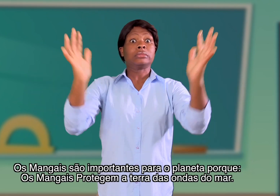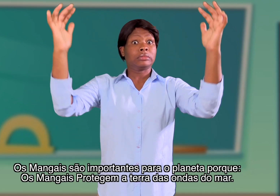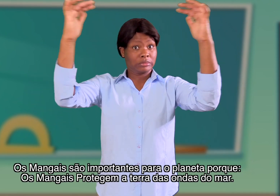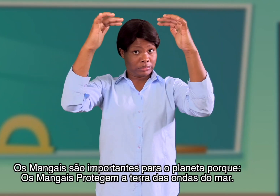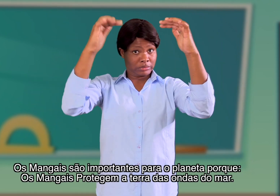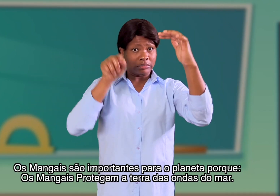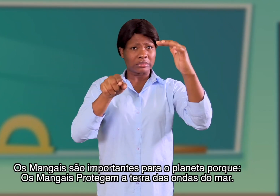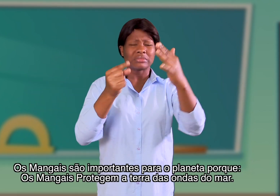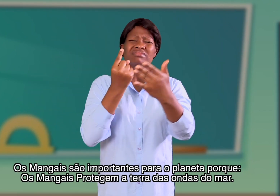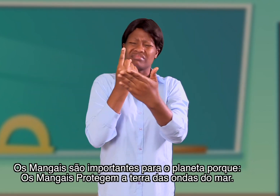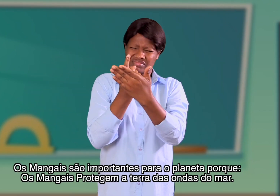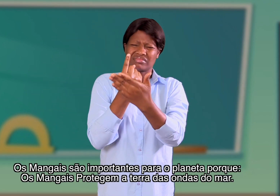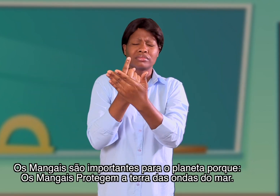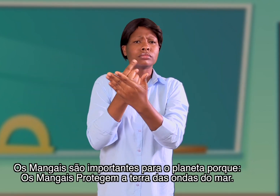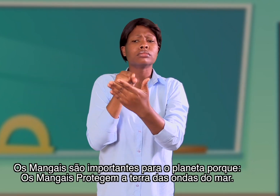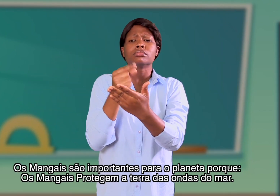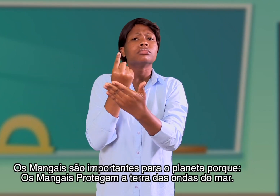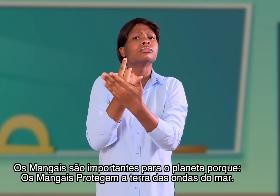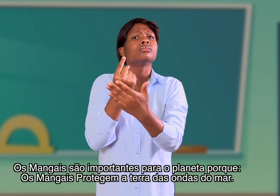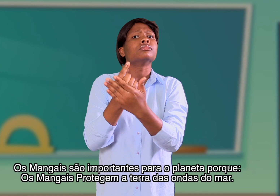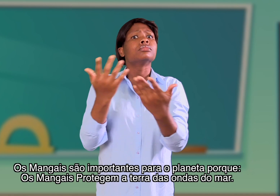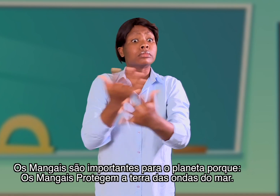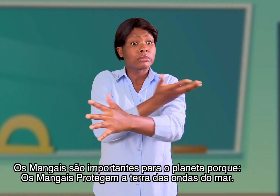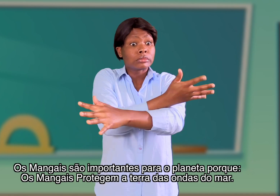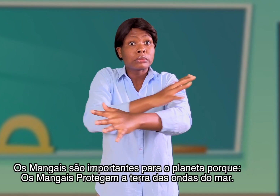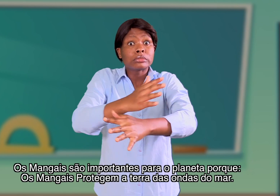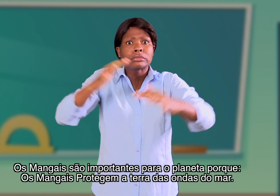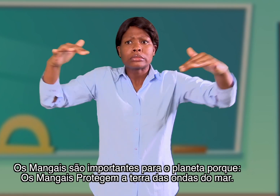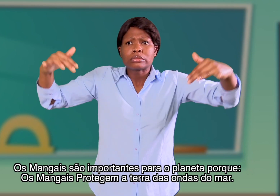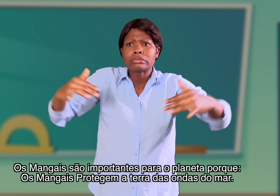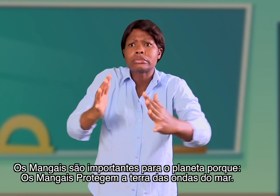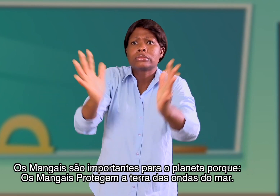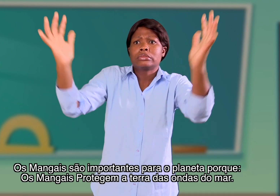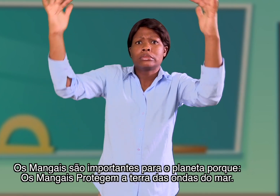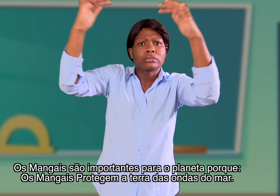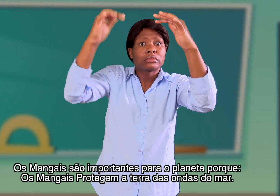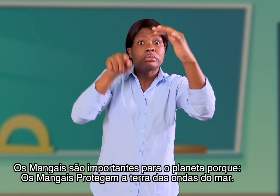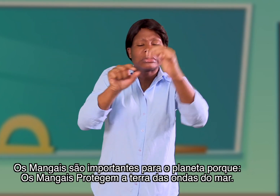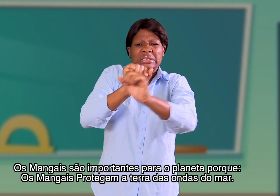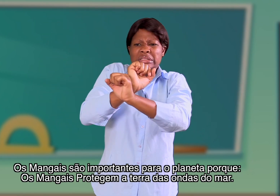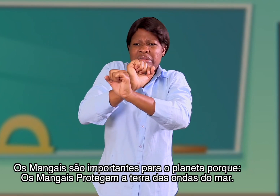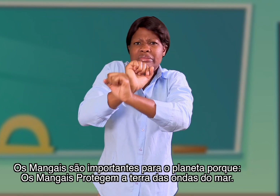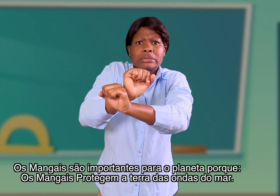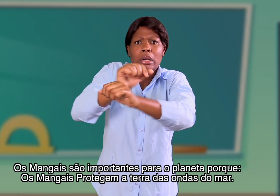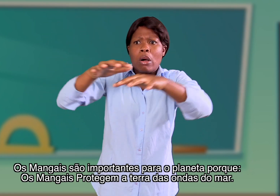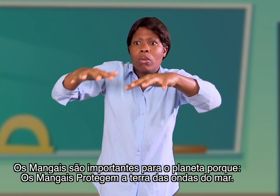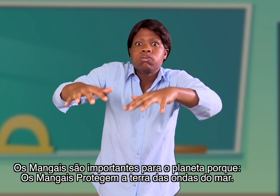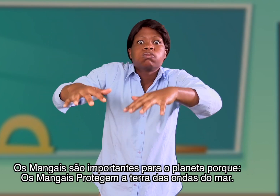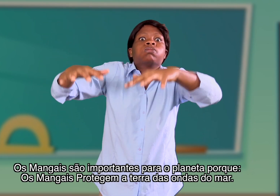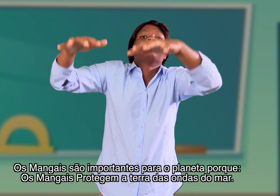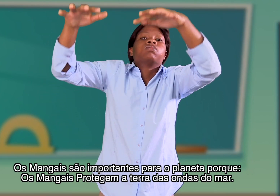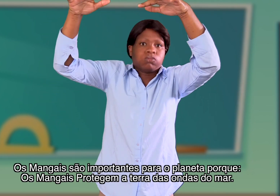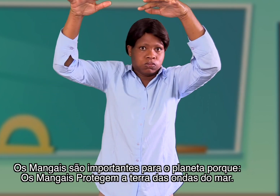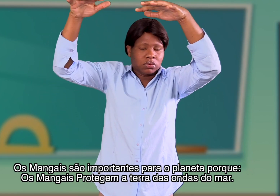Os mangás são importantes para o planeta, porque os mangás protegem a Terra das ondas do mar.